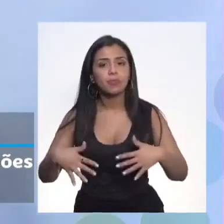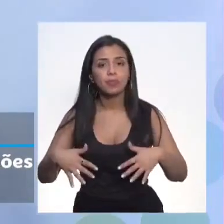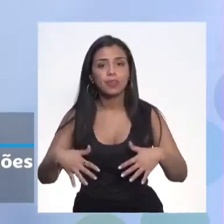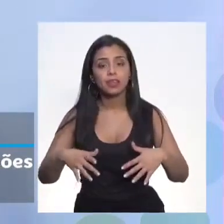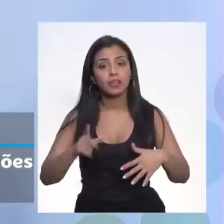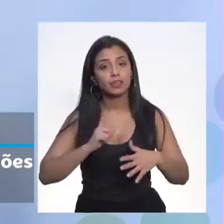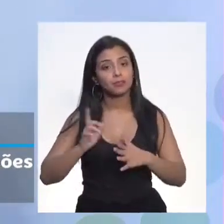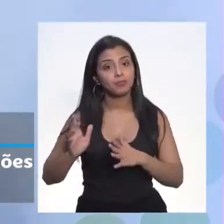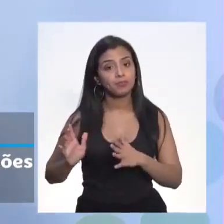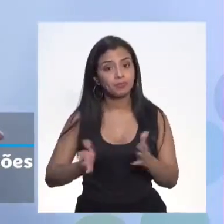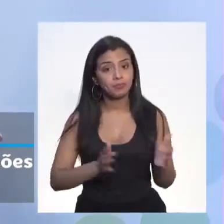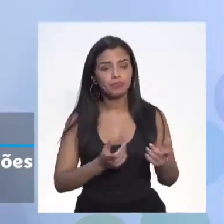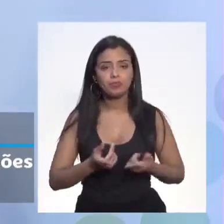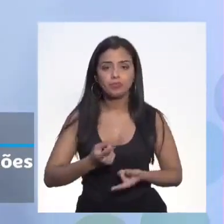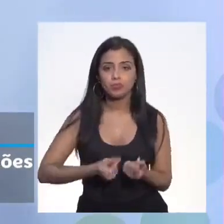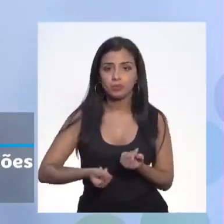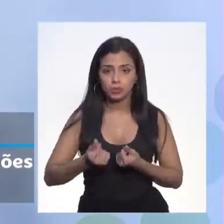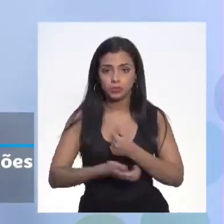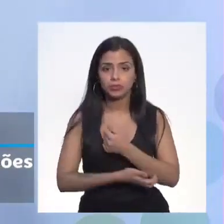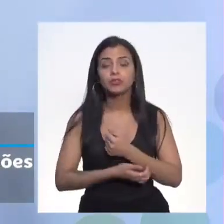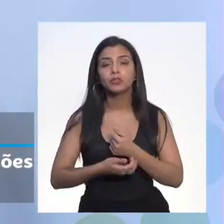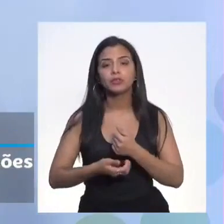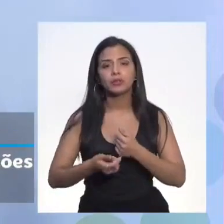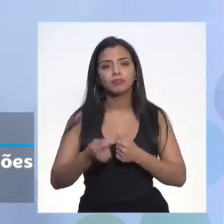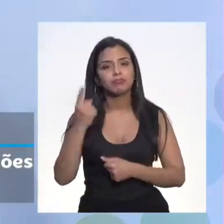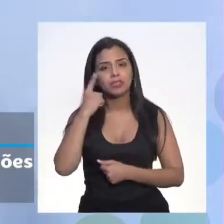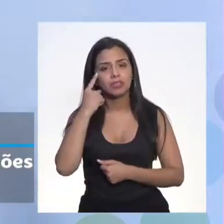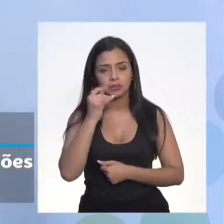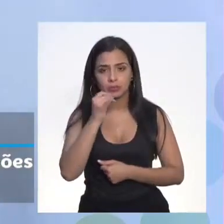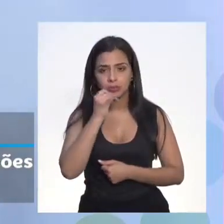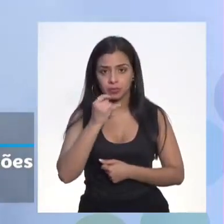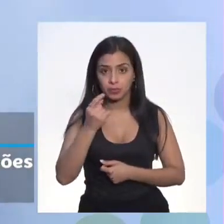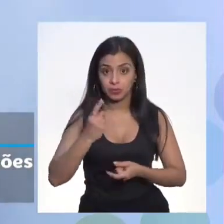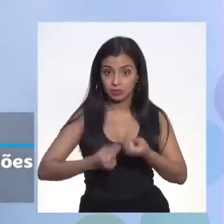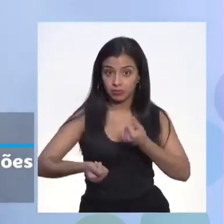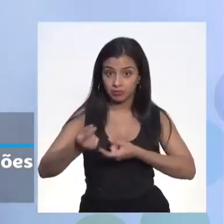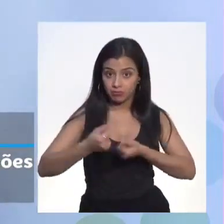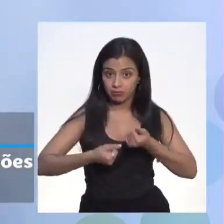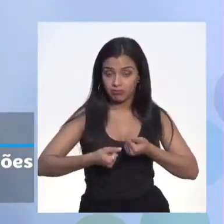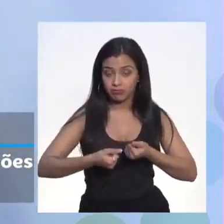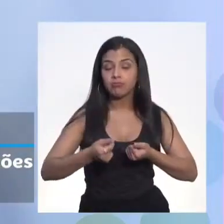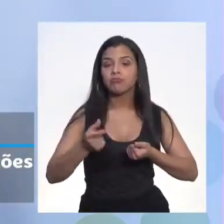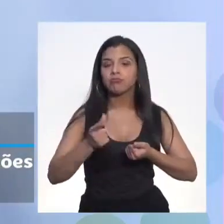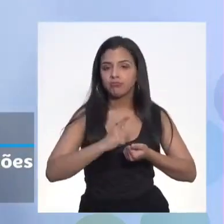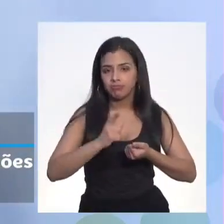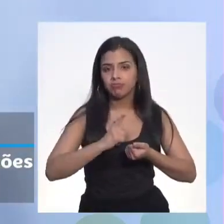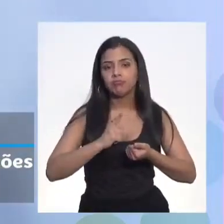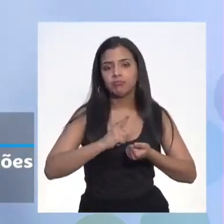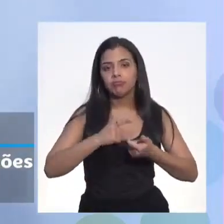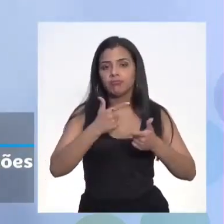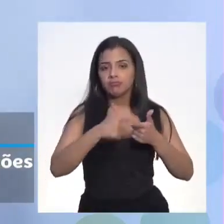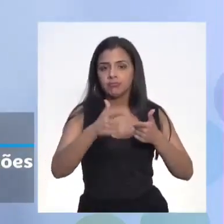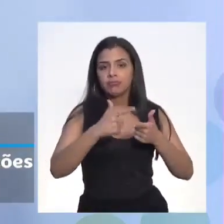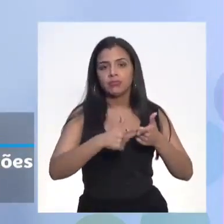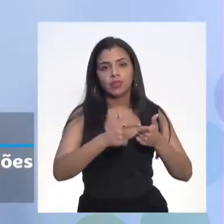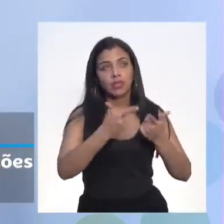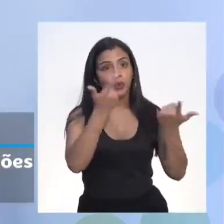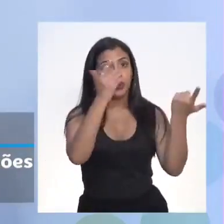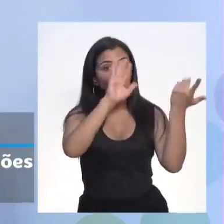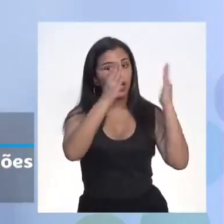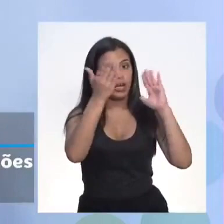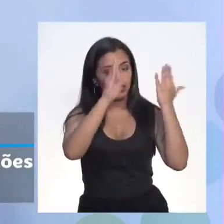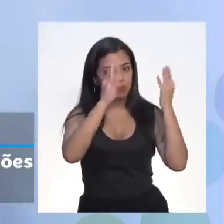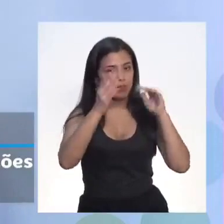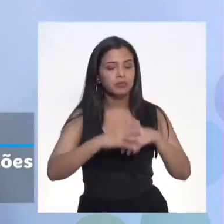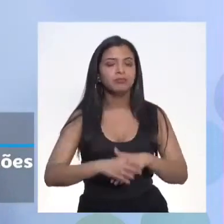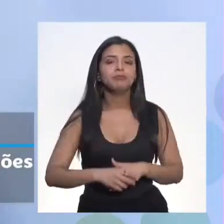de processos econômicos, né, pensando mais na parte econômica, acaba afetando aí o clima. Como a gente está falando aí das questões